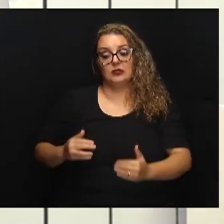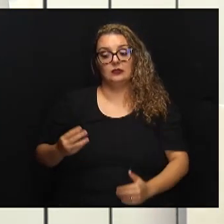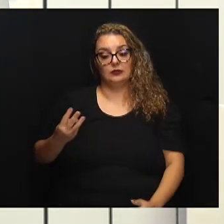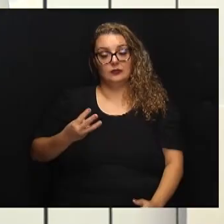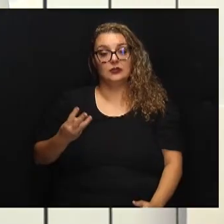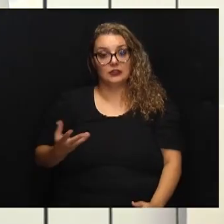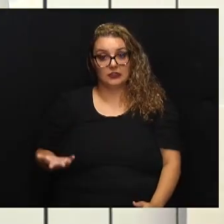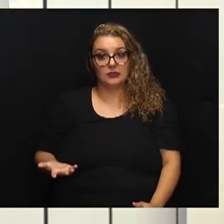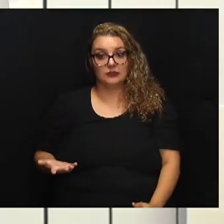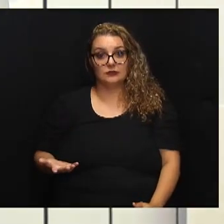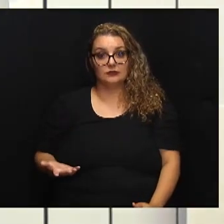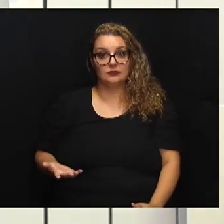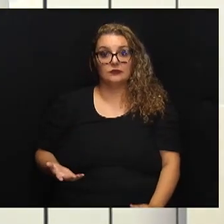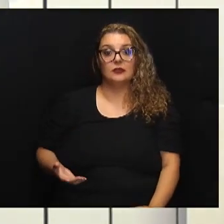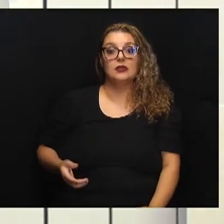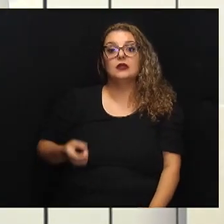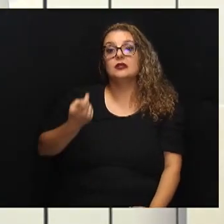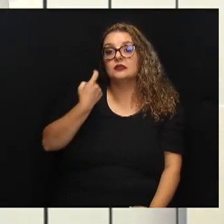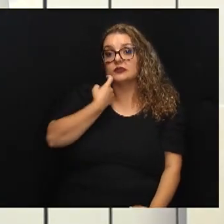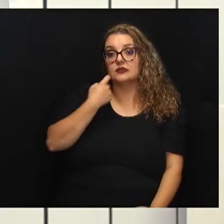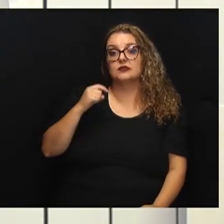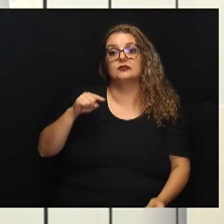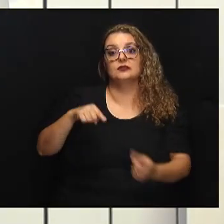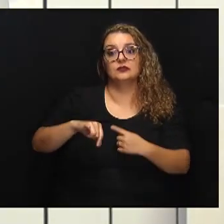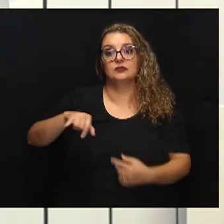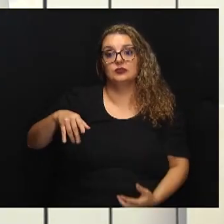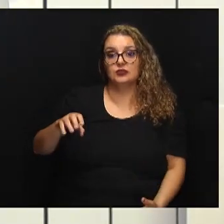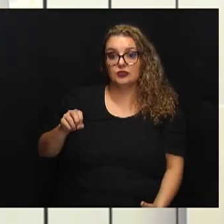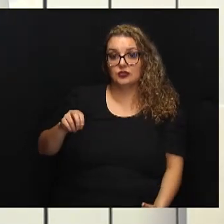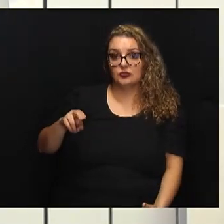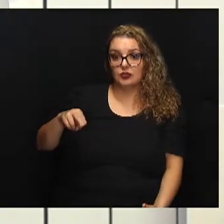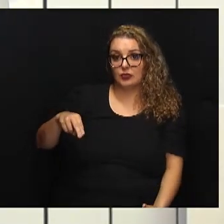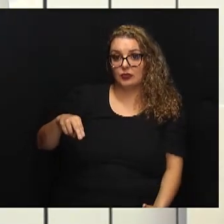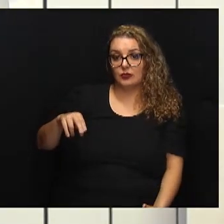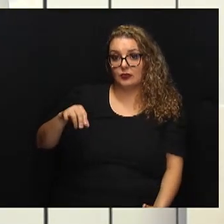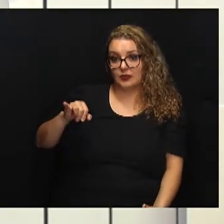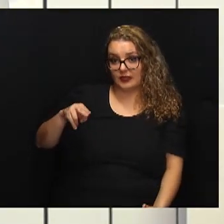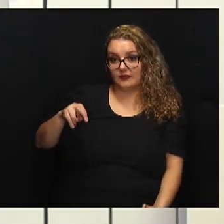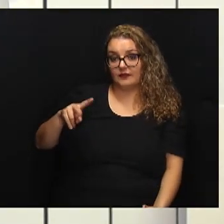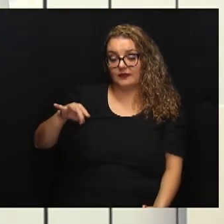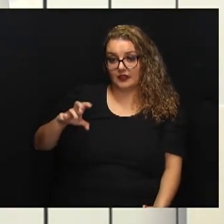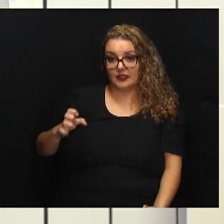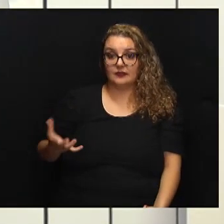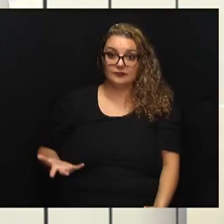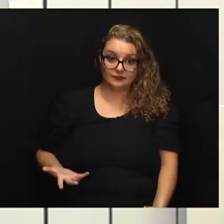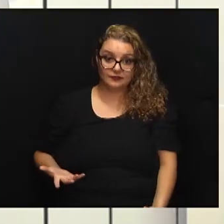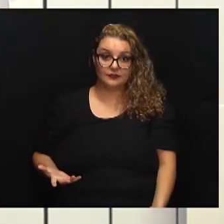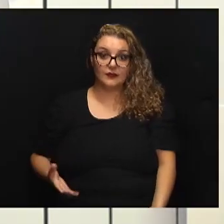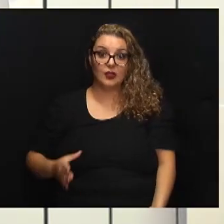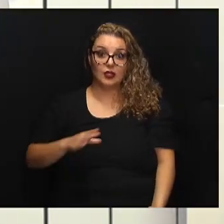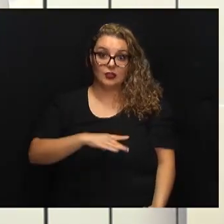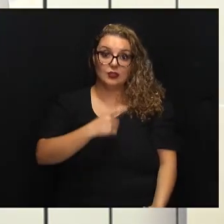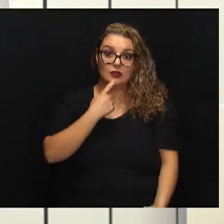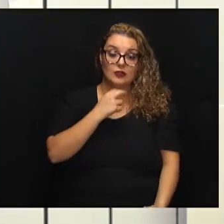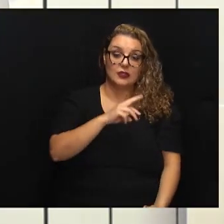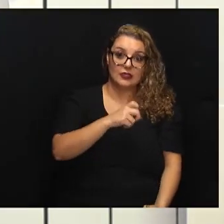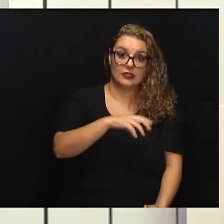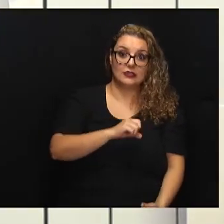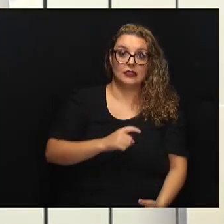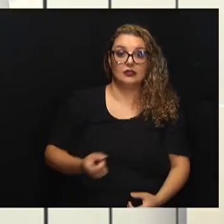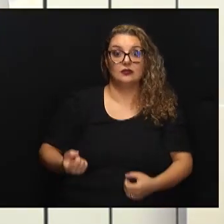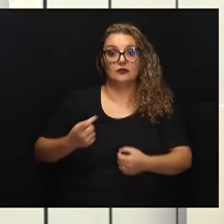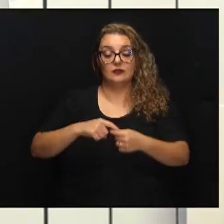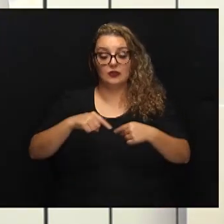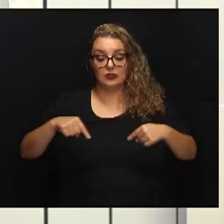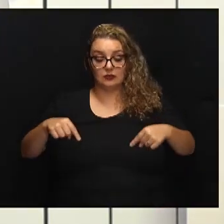colocação, e joga na sexta-feira contra Joinville fora de casa. Os campineiros do Renata voltam à quadra somente no